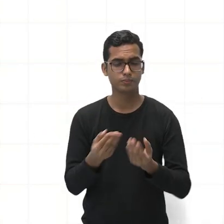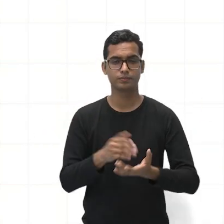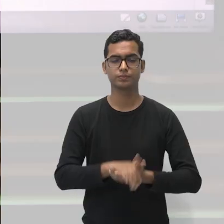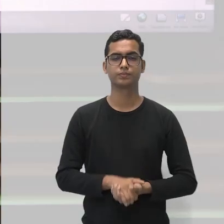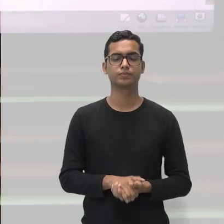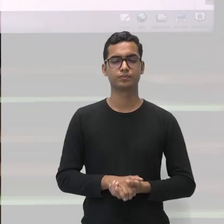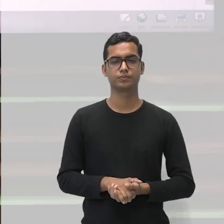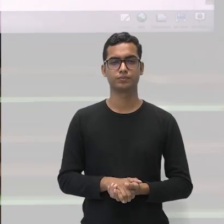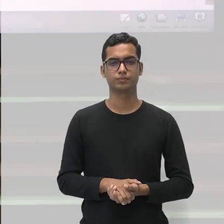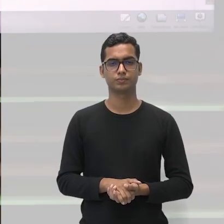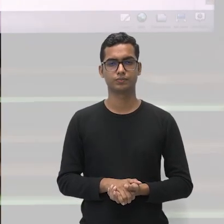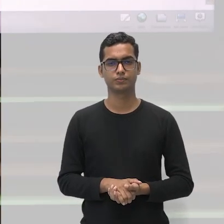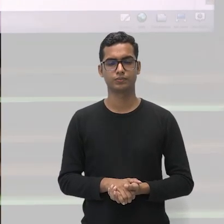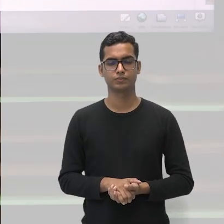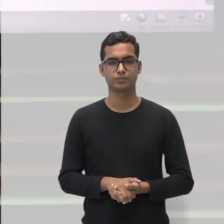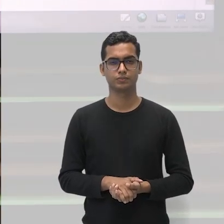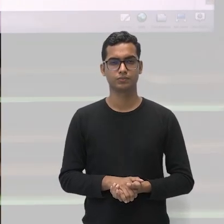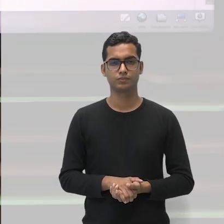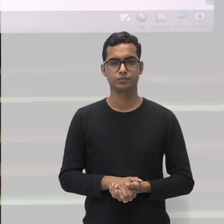estiverem